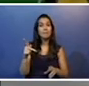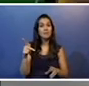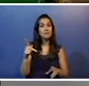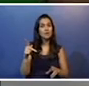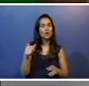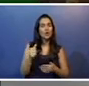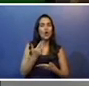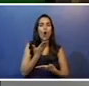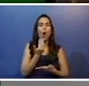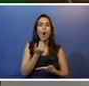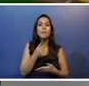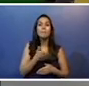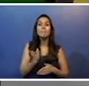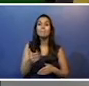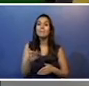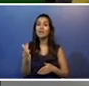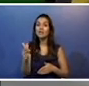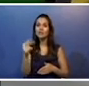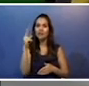para relembrarmos.